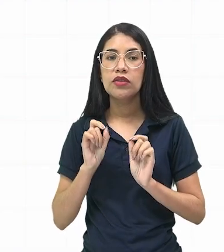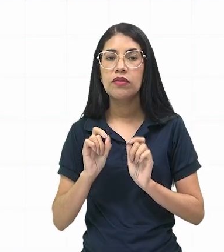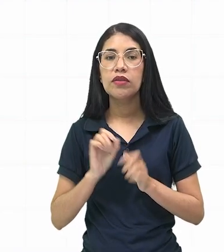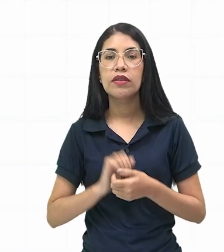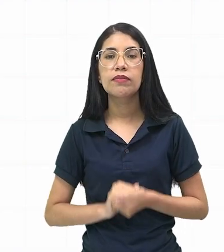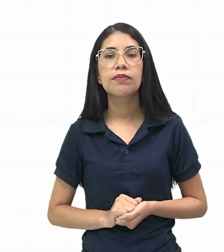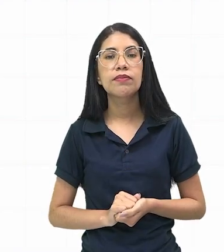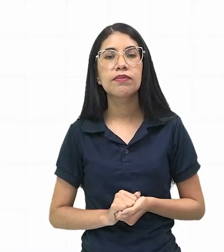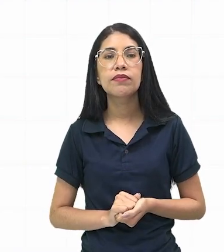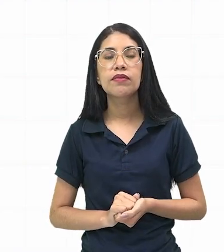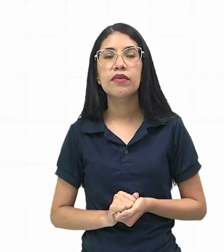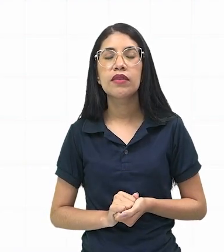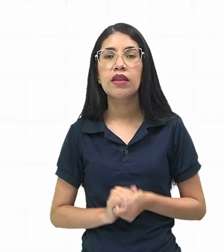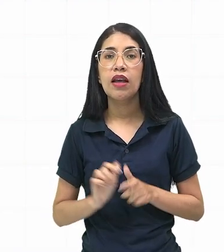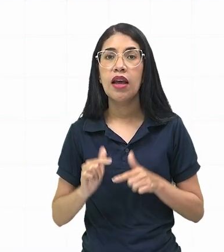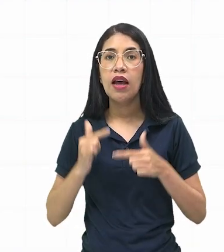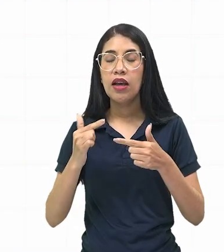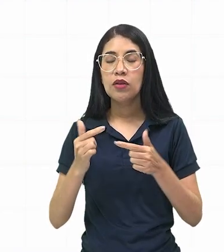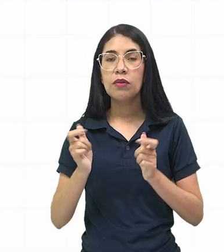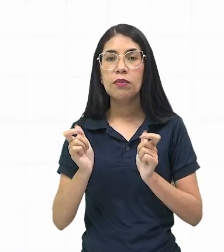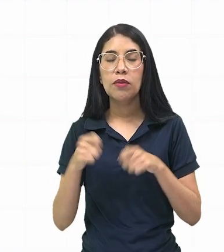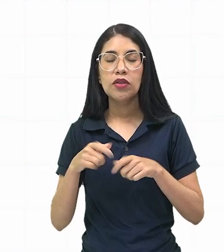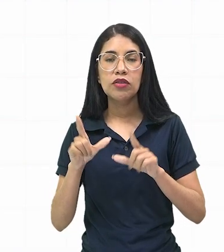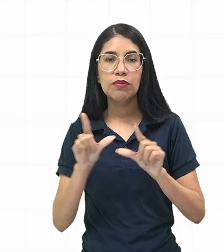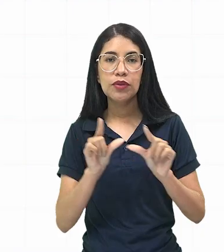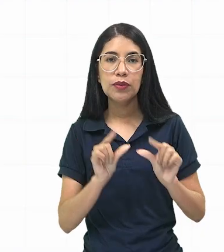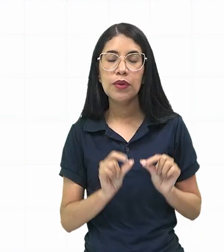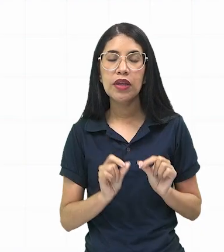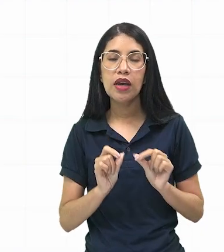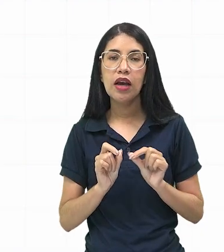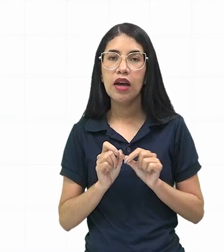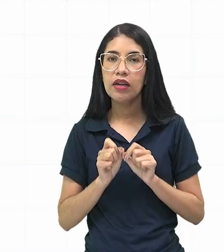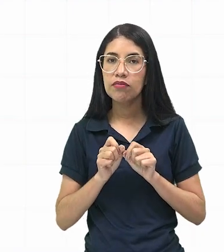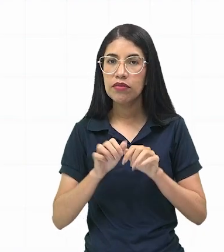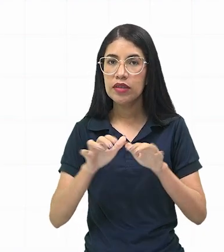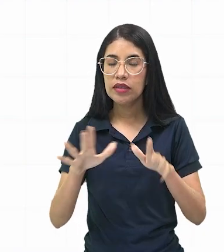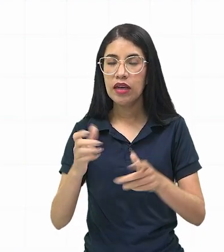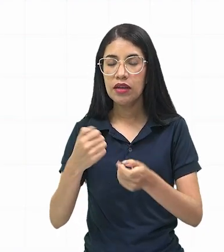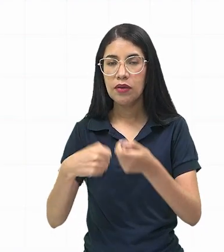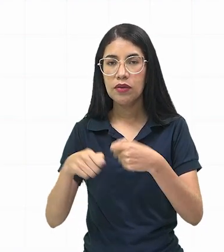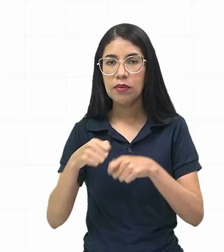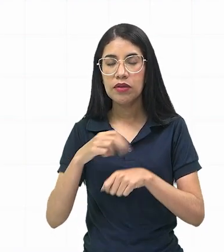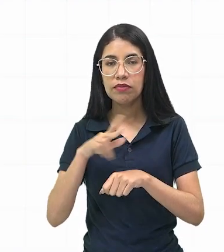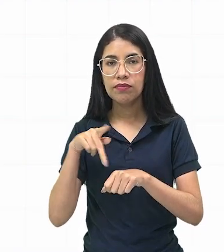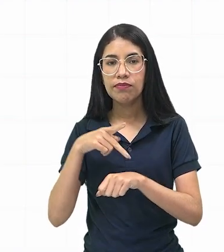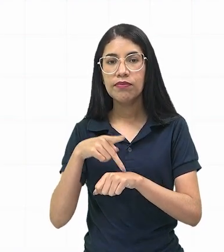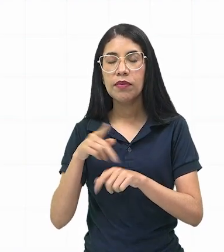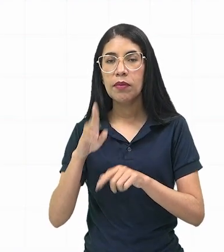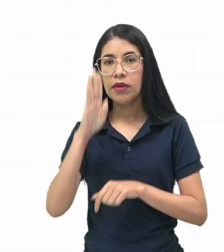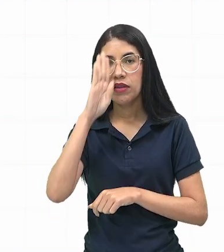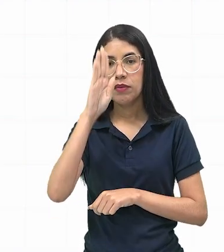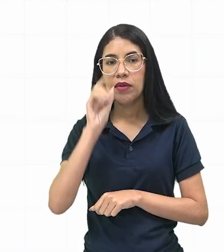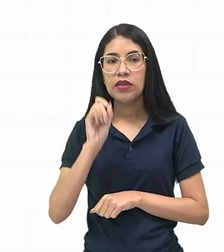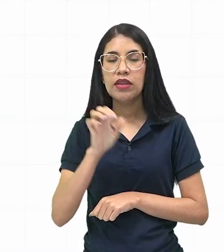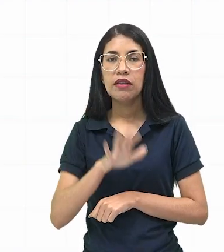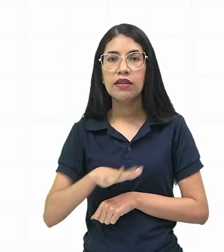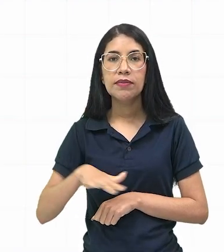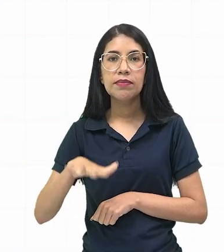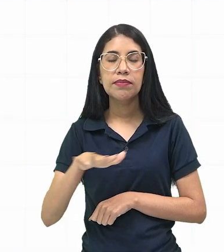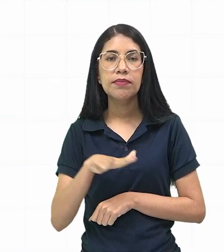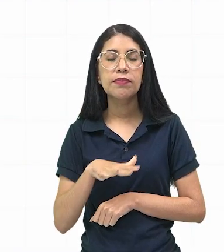citar as ações de cooperações que reduzem a possibilidade de expansão da economia de um país, né? Em especial em áreas